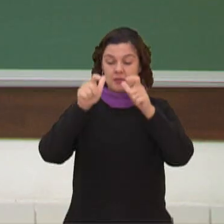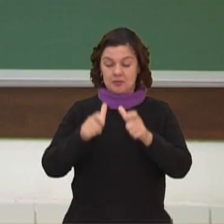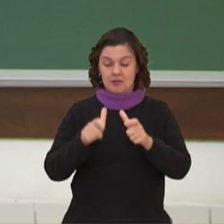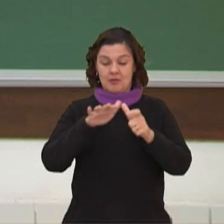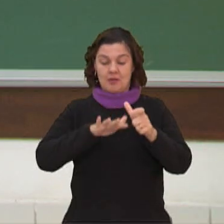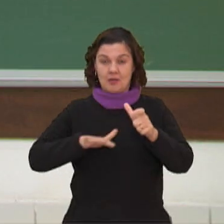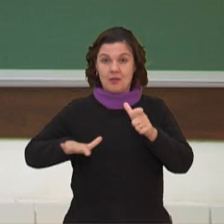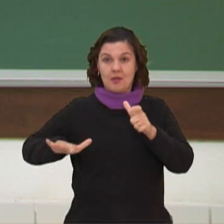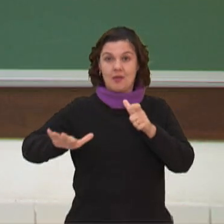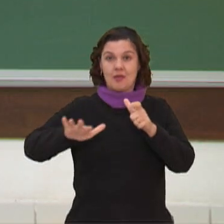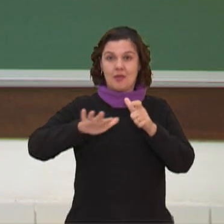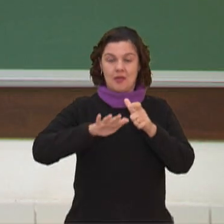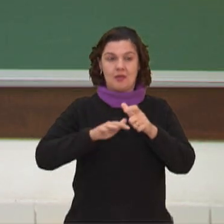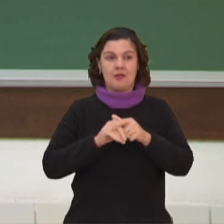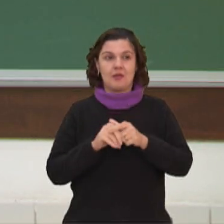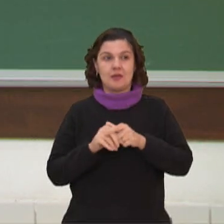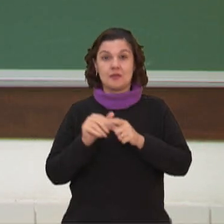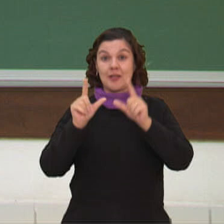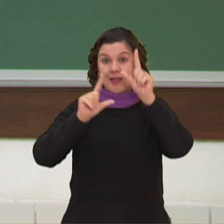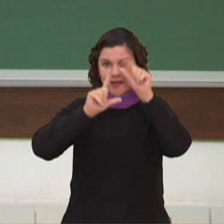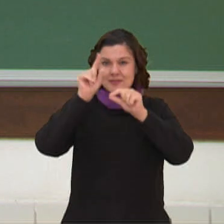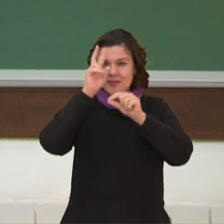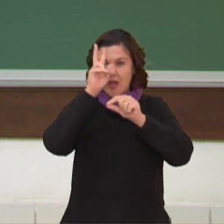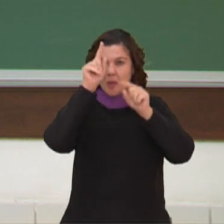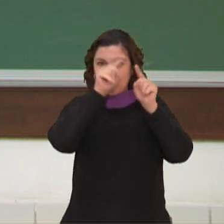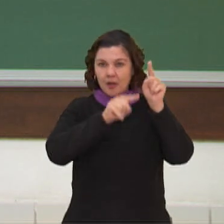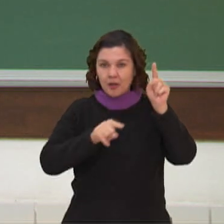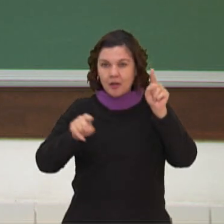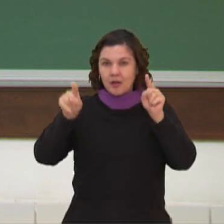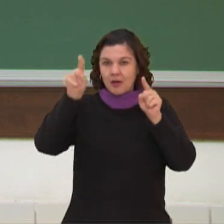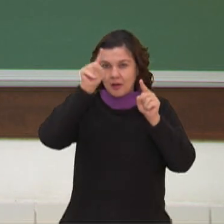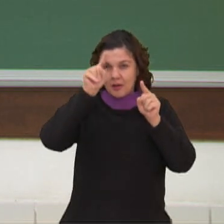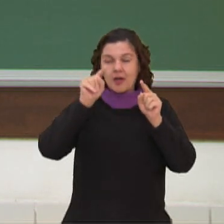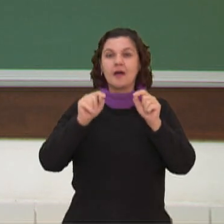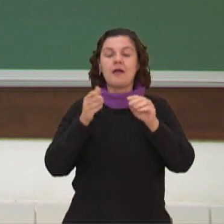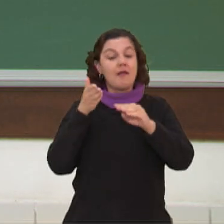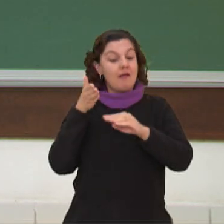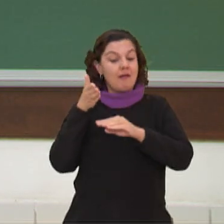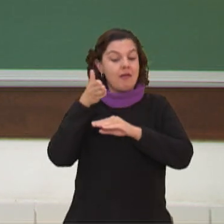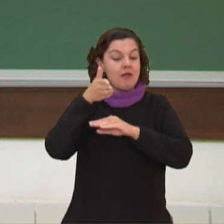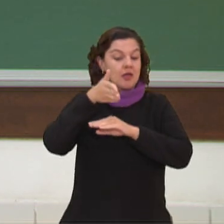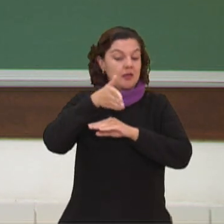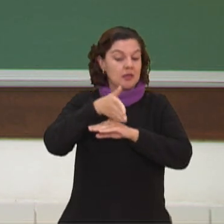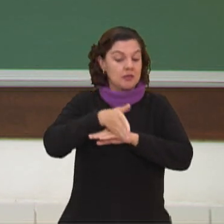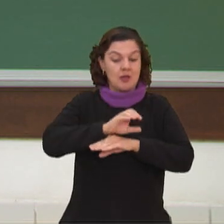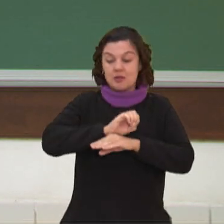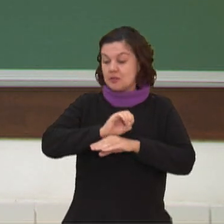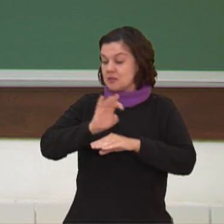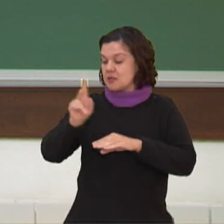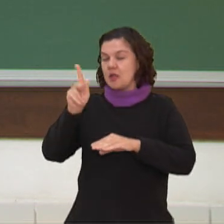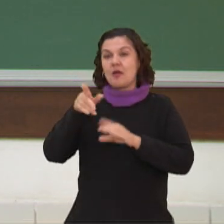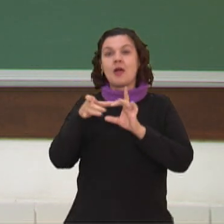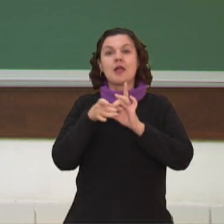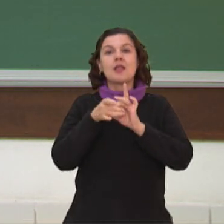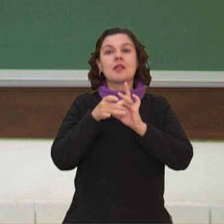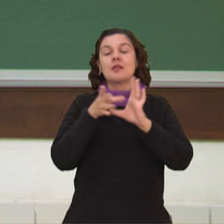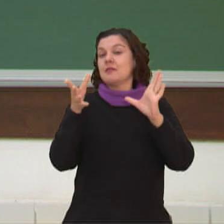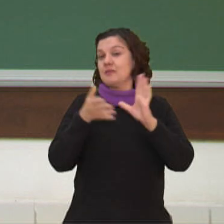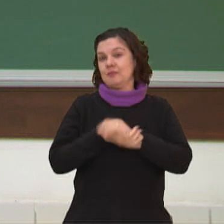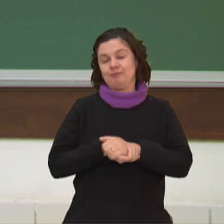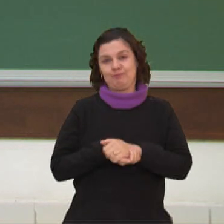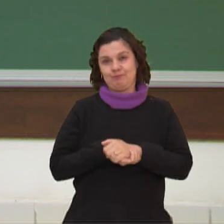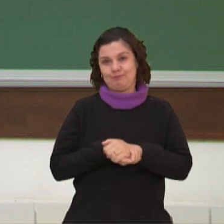dentro daquelas estrelas que representam aqueles países, a entrada dos cidadãos era uma coisa muito